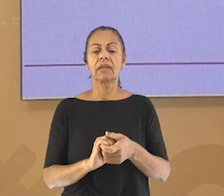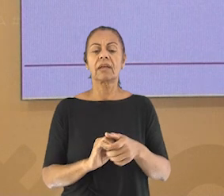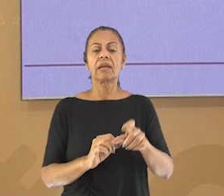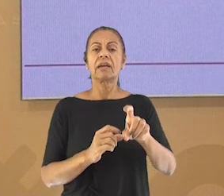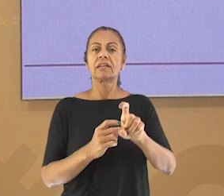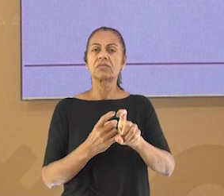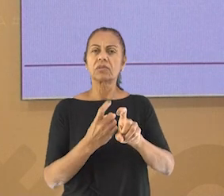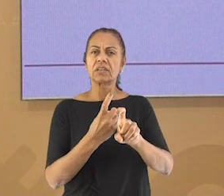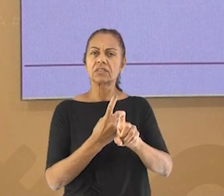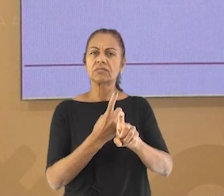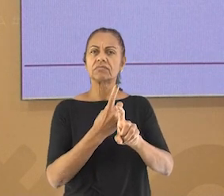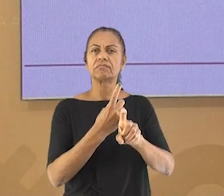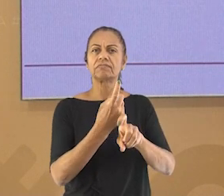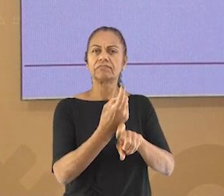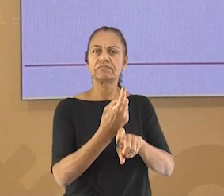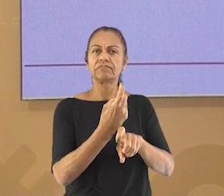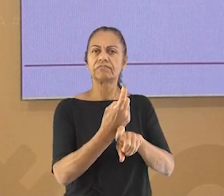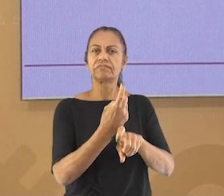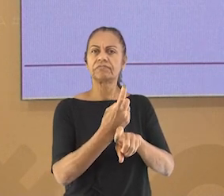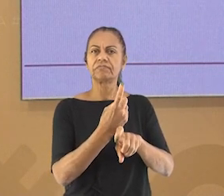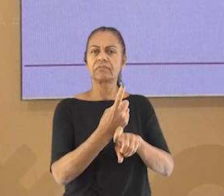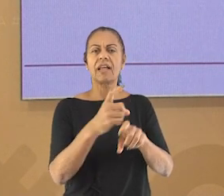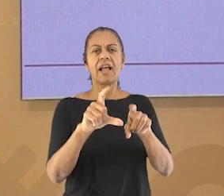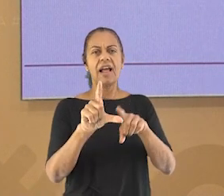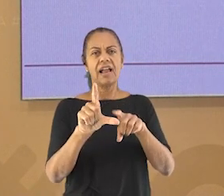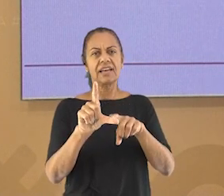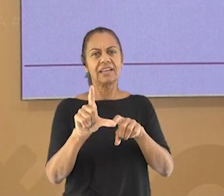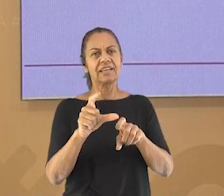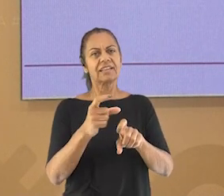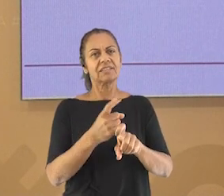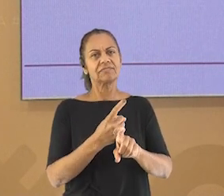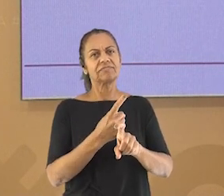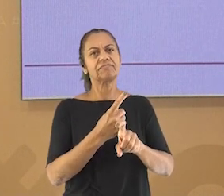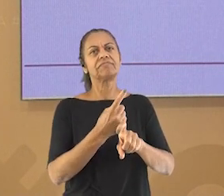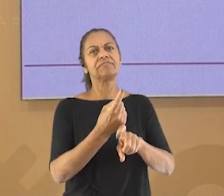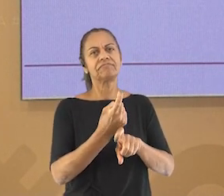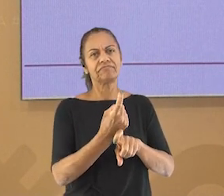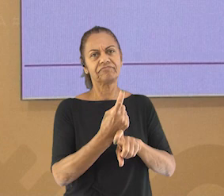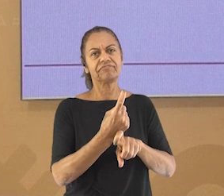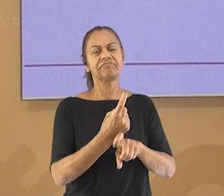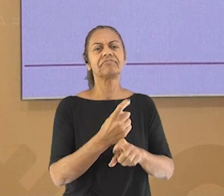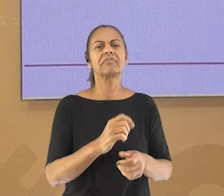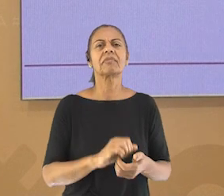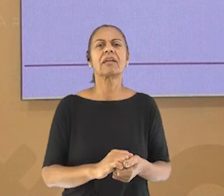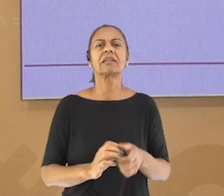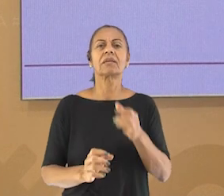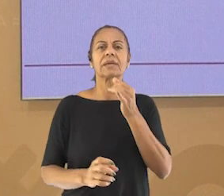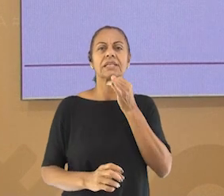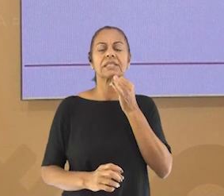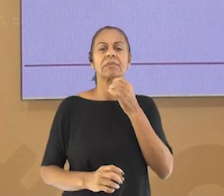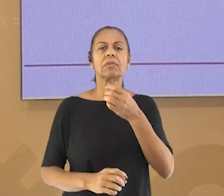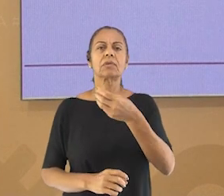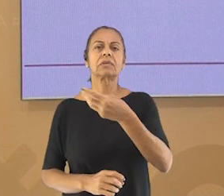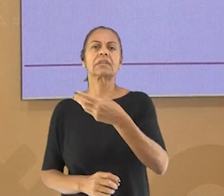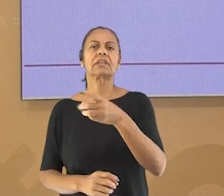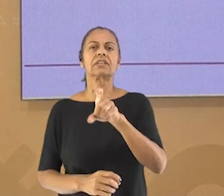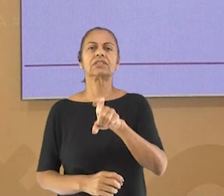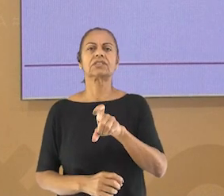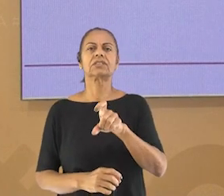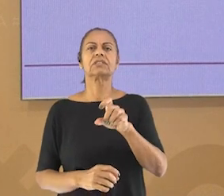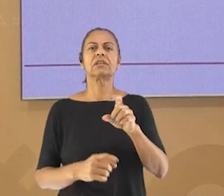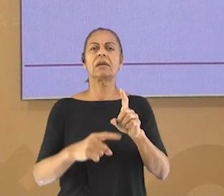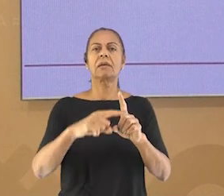a 1. E lembrando, pessoal, que o expoente é aquele que fica aqui em cima da letra. Temos aqui